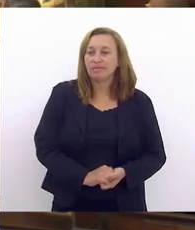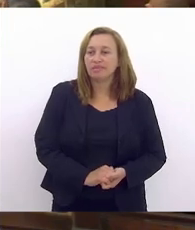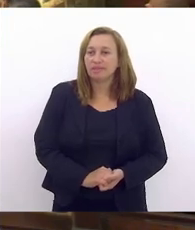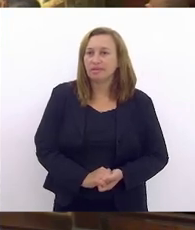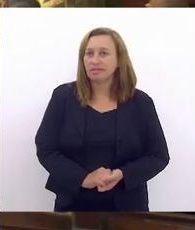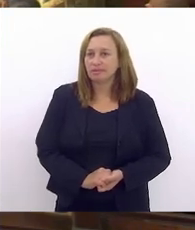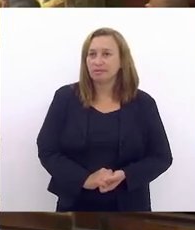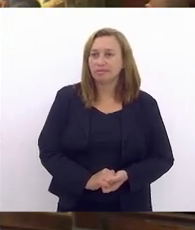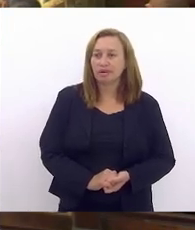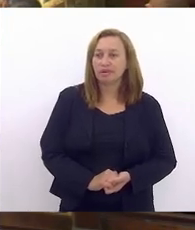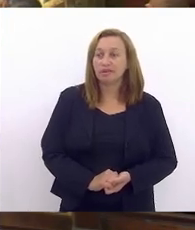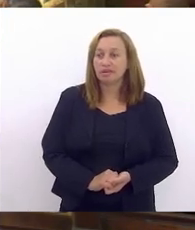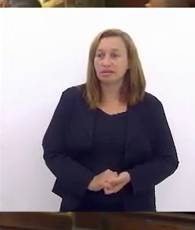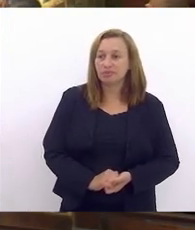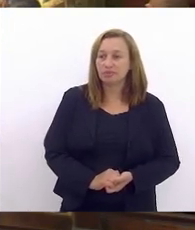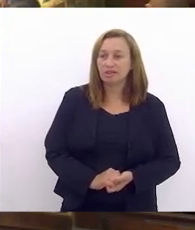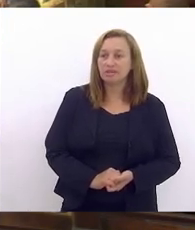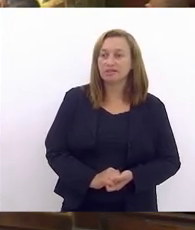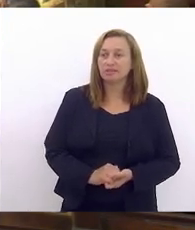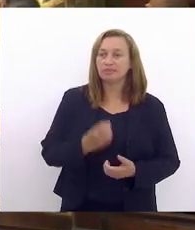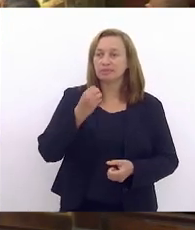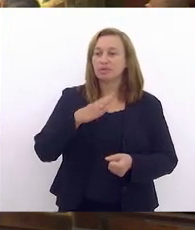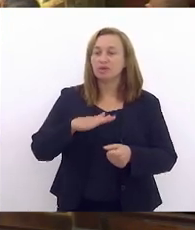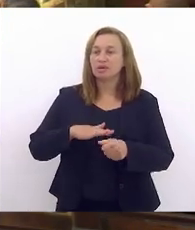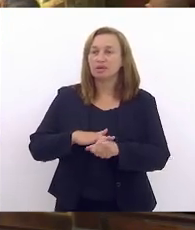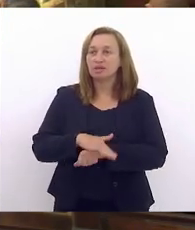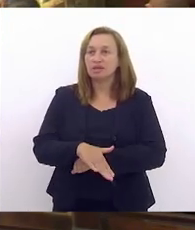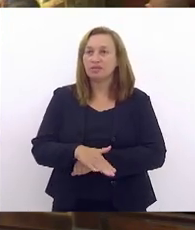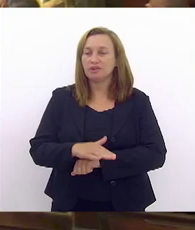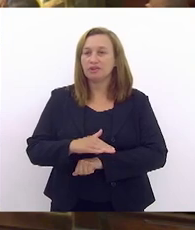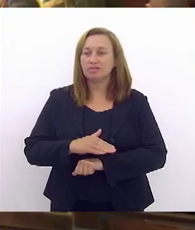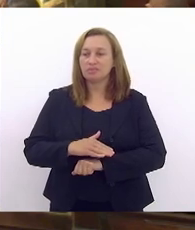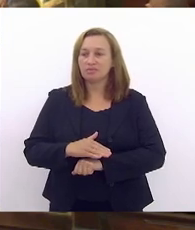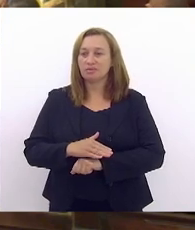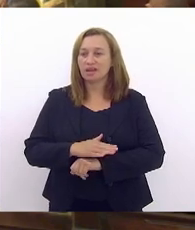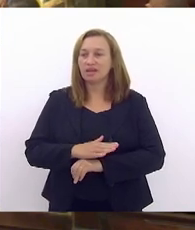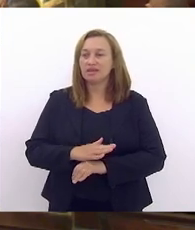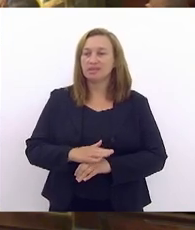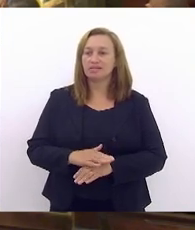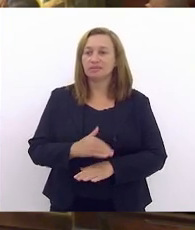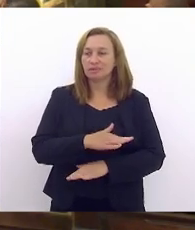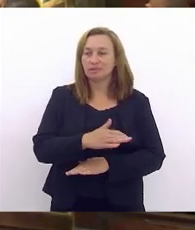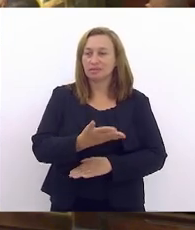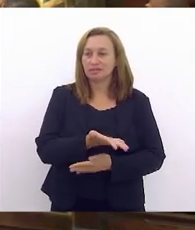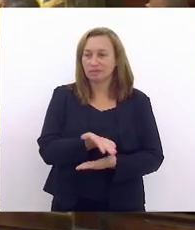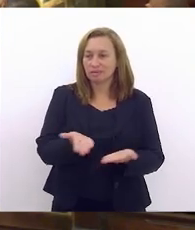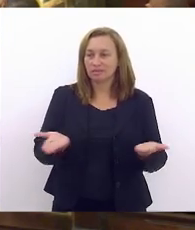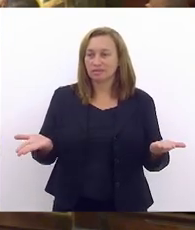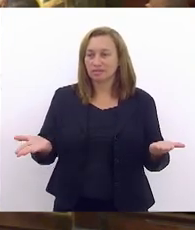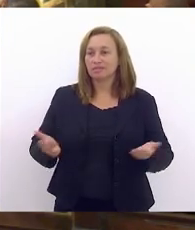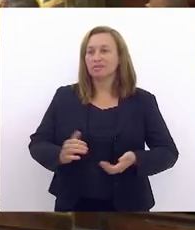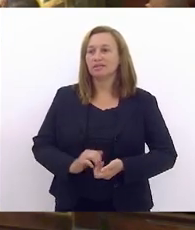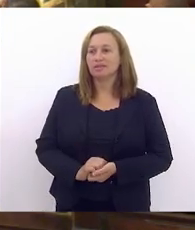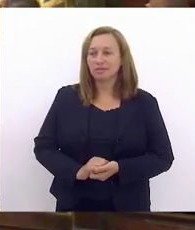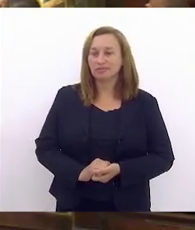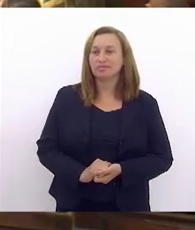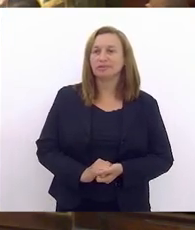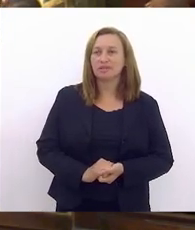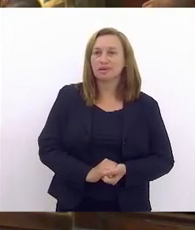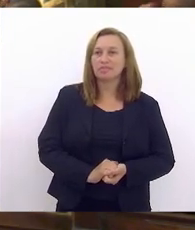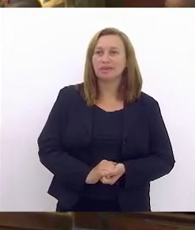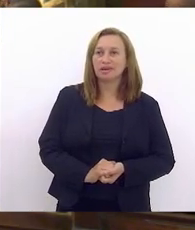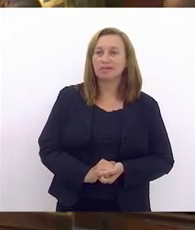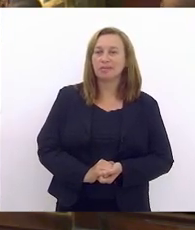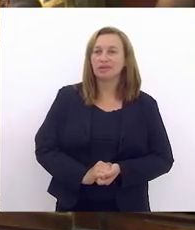Boa noite a todos. Confesso que estou um pouco nervoso, então já peço desculpa caso cometa alguma falha. Queria agradecer a